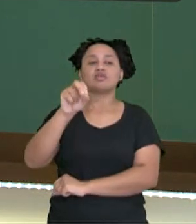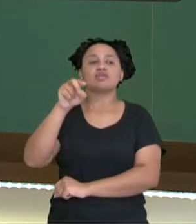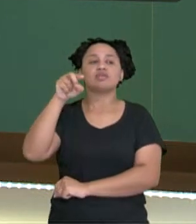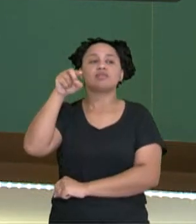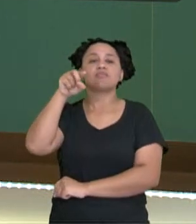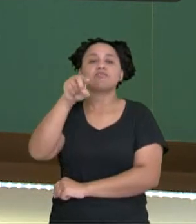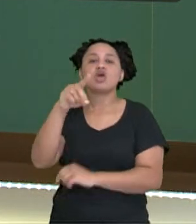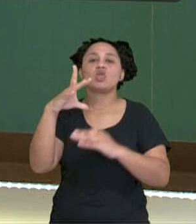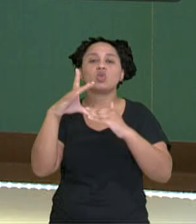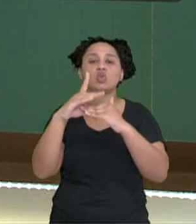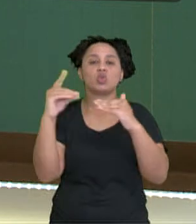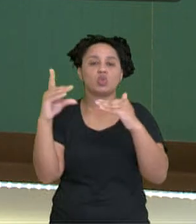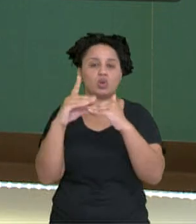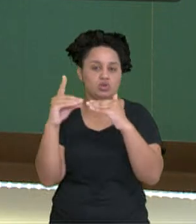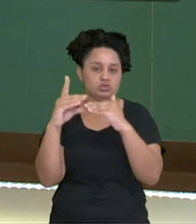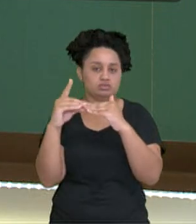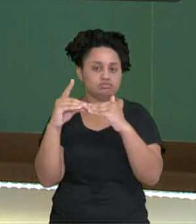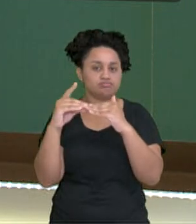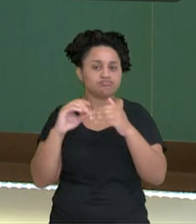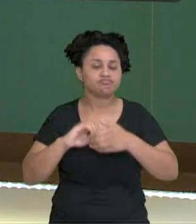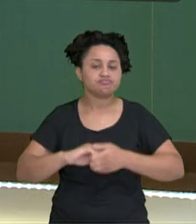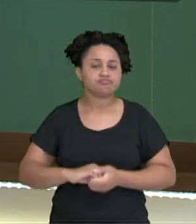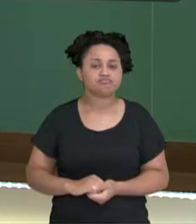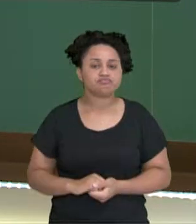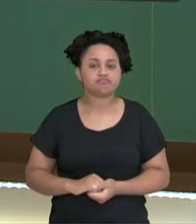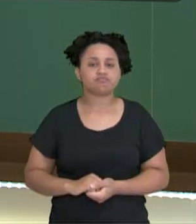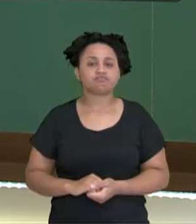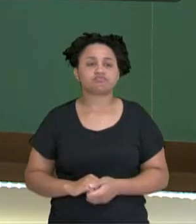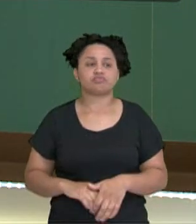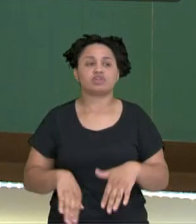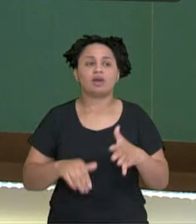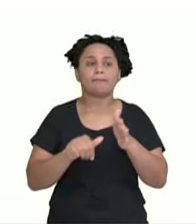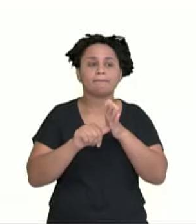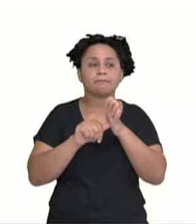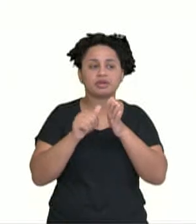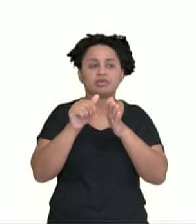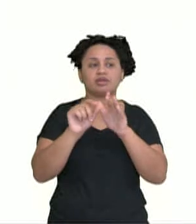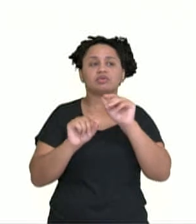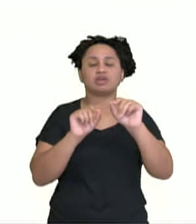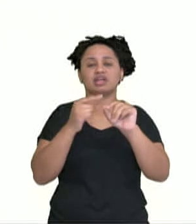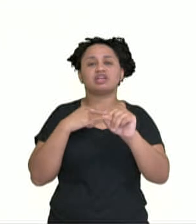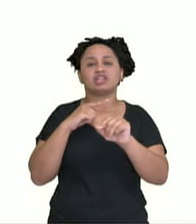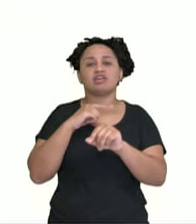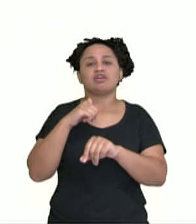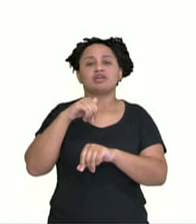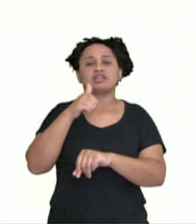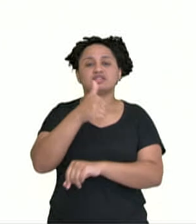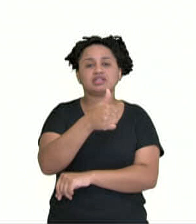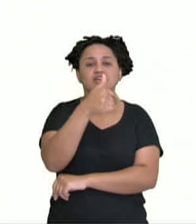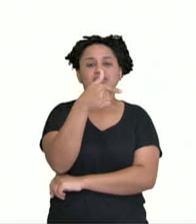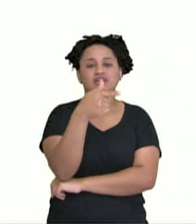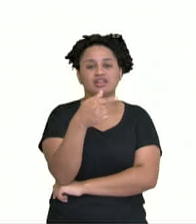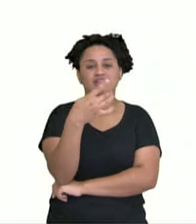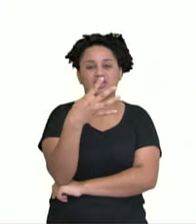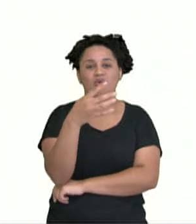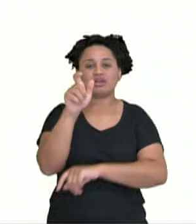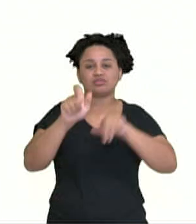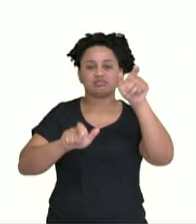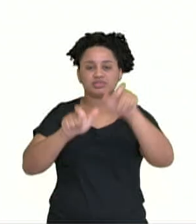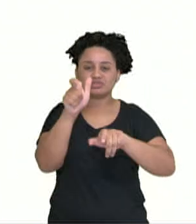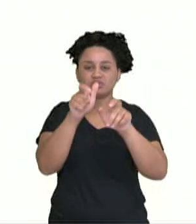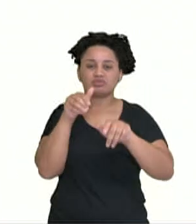$150 mil. E na sua primeira edição já reuniu